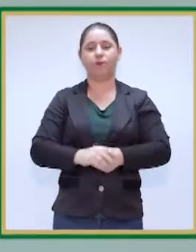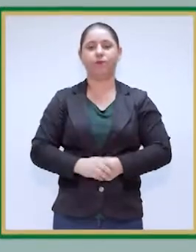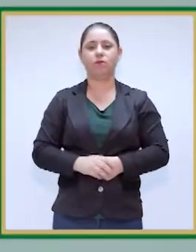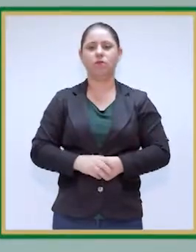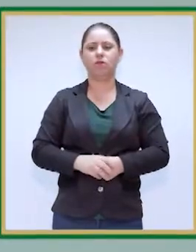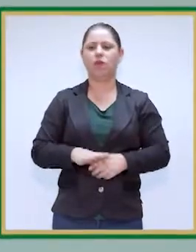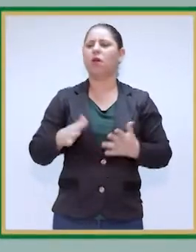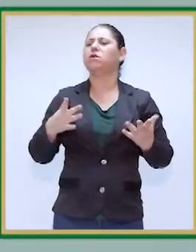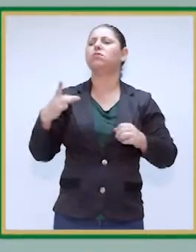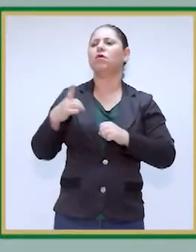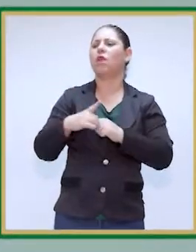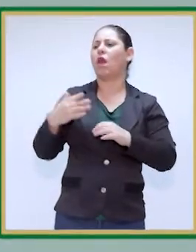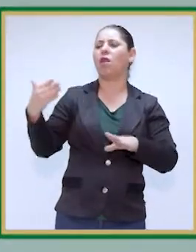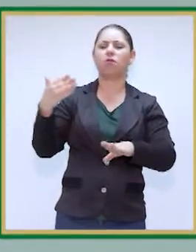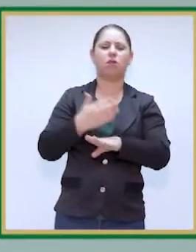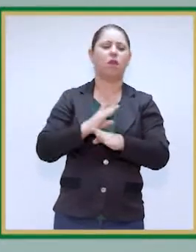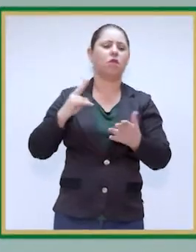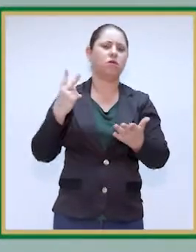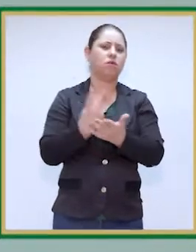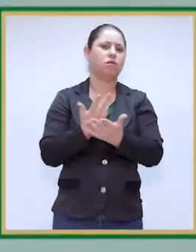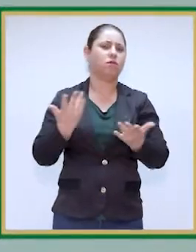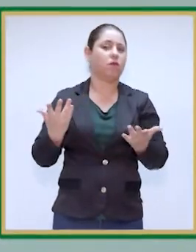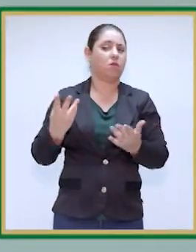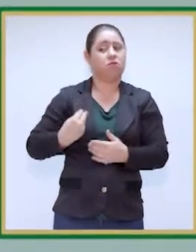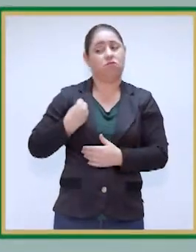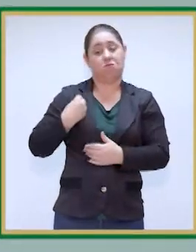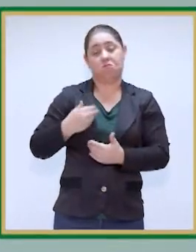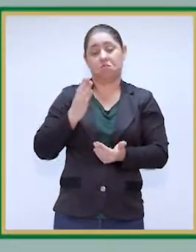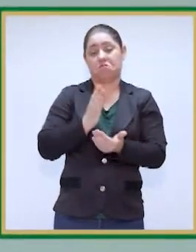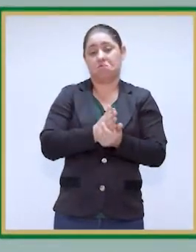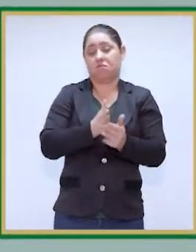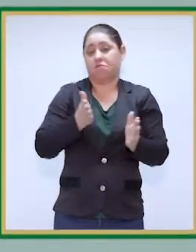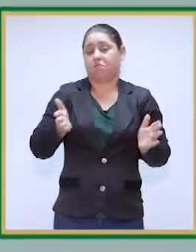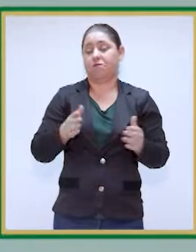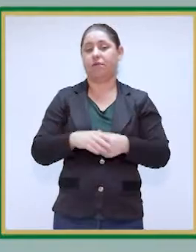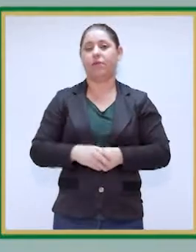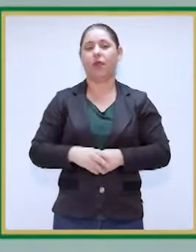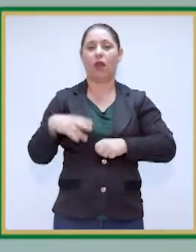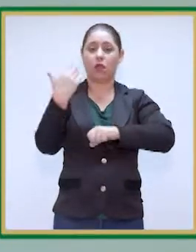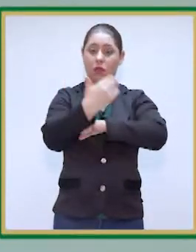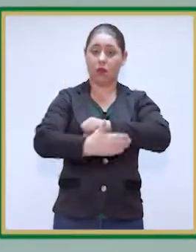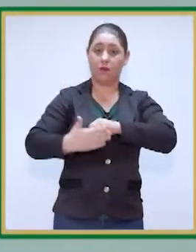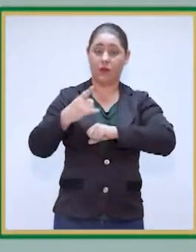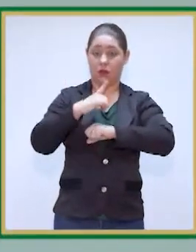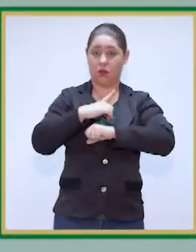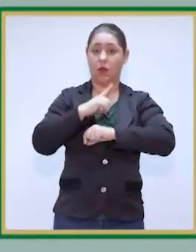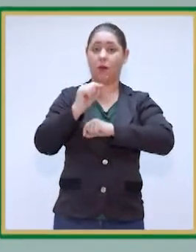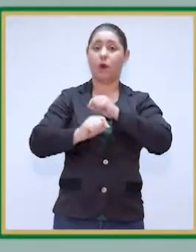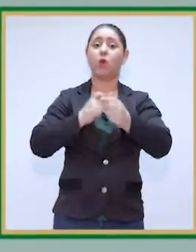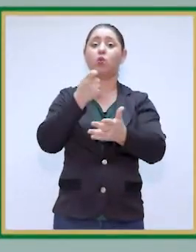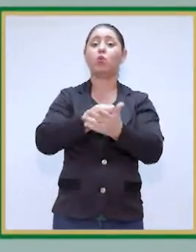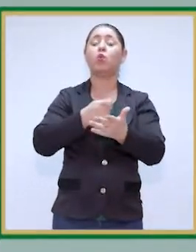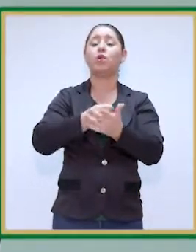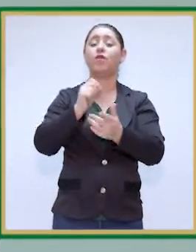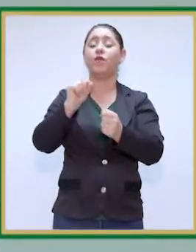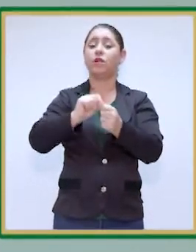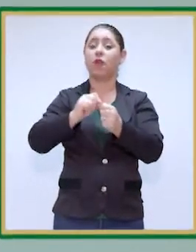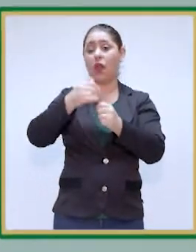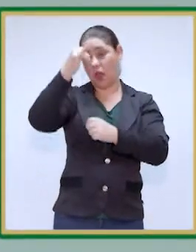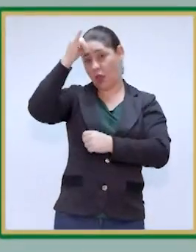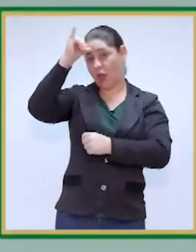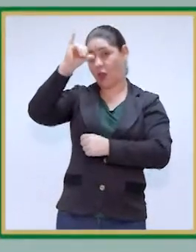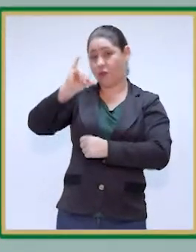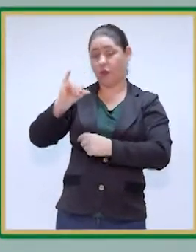vejo, falo assim, doutor, mas como que assim entra irregularmente? Faz parte do processo. E a defesa existe efetivamente para isso,